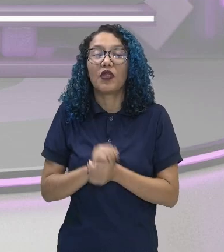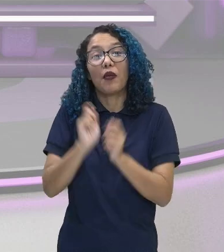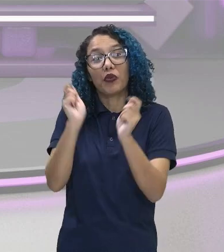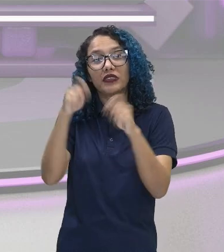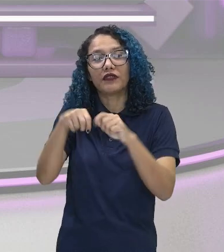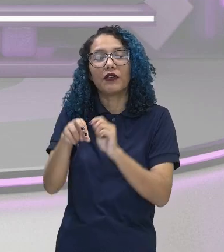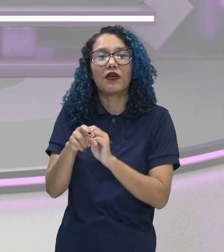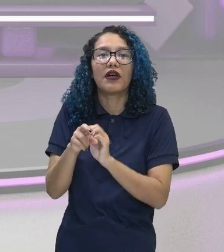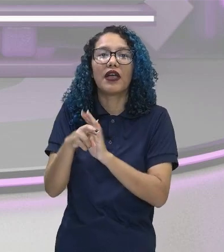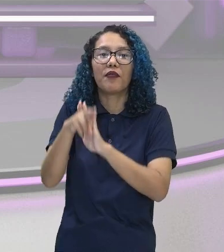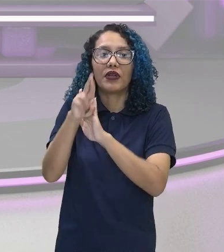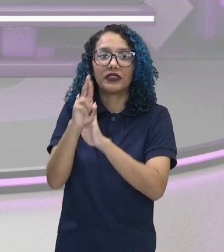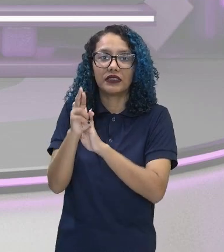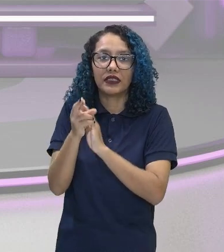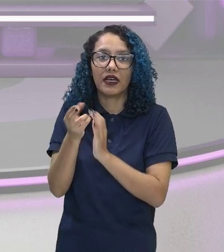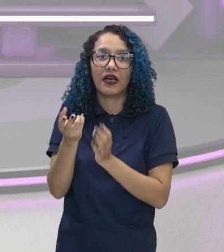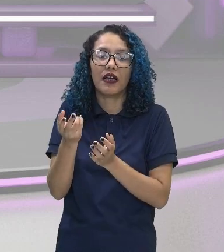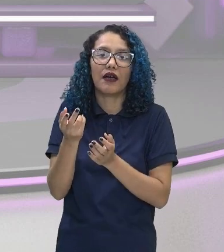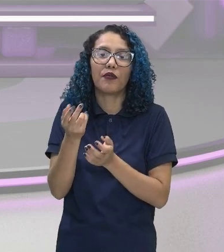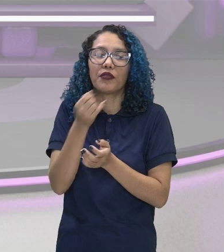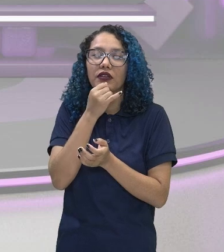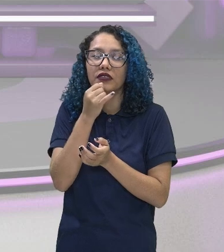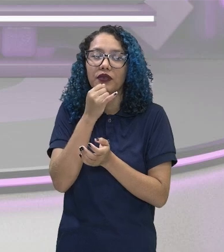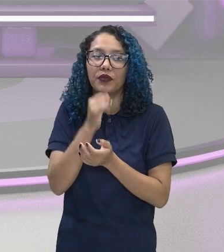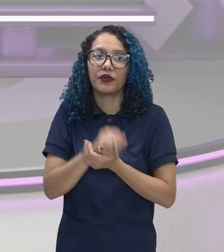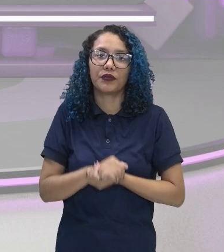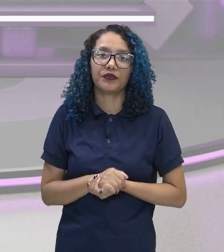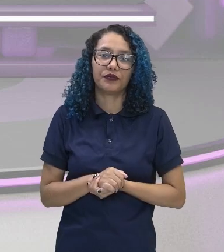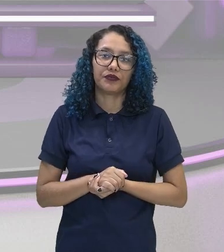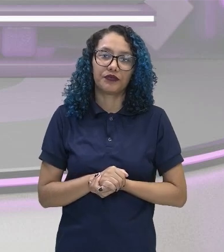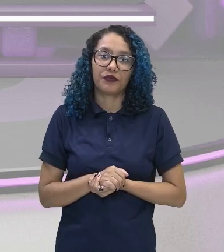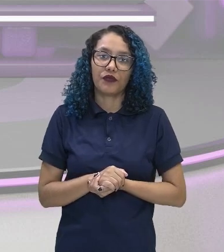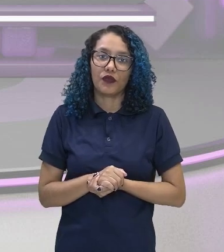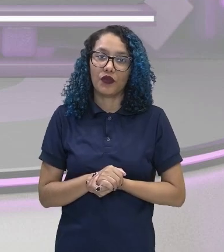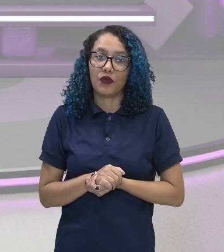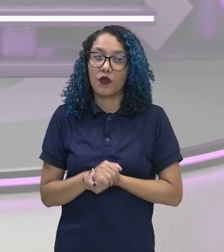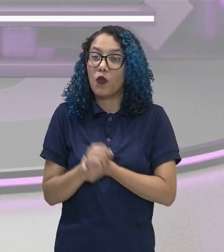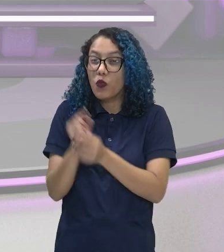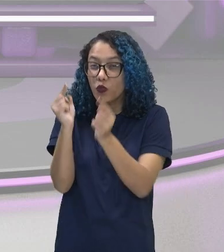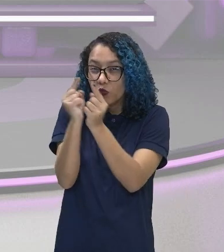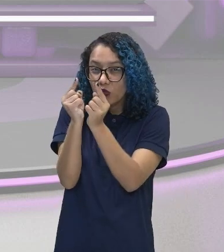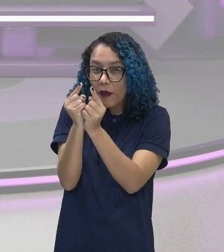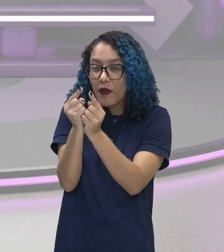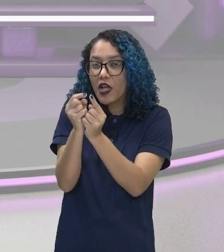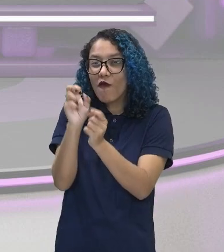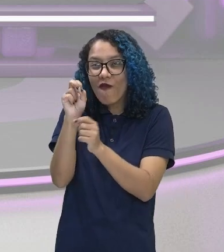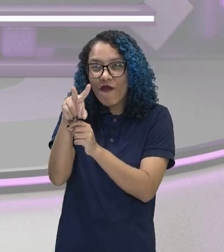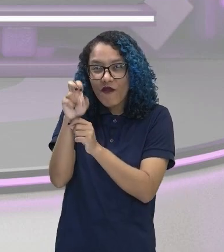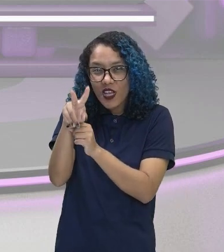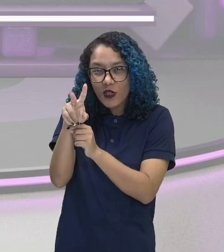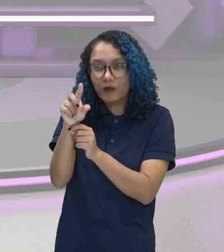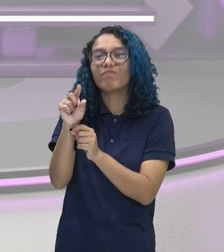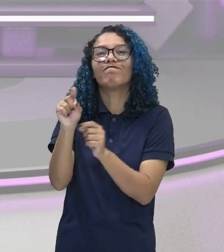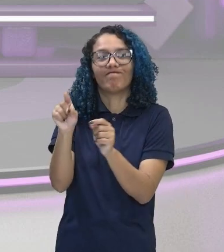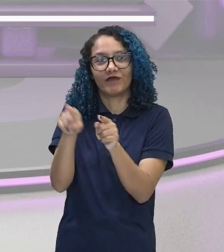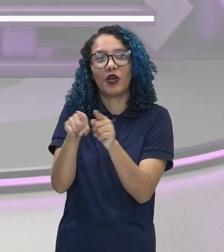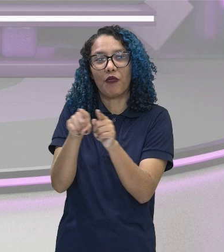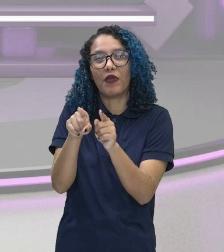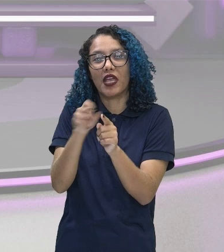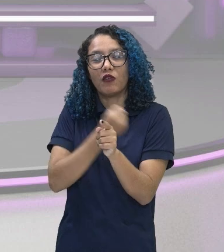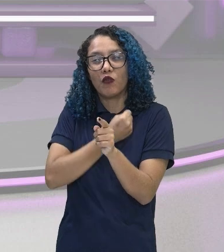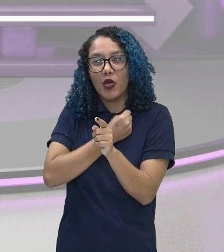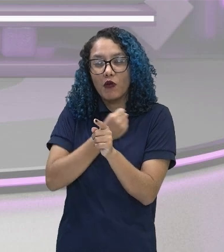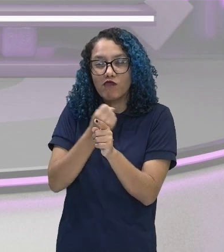O que nos lembra, remete a pensar um número muito pequeno. Imagina só o tamanho de um vírus. É um número muito pequeno. O tamanho de um átomo, um